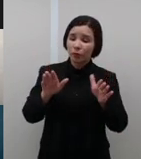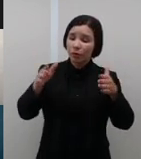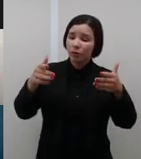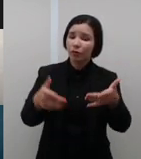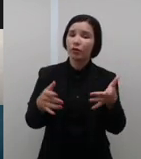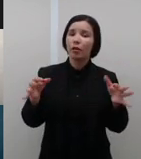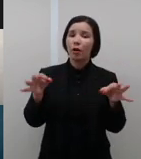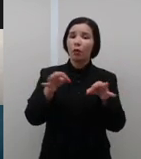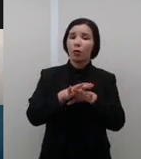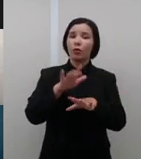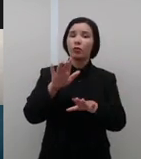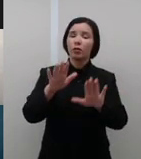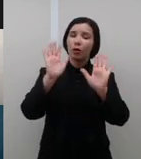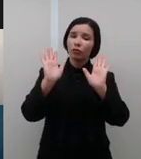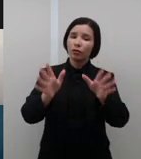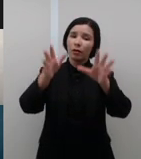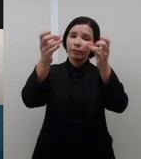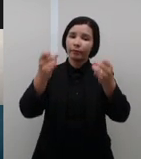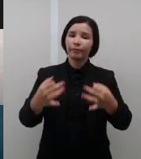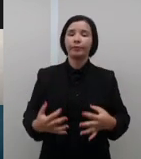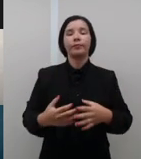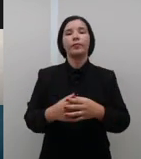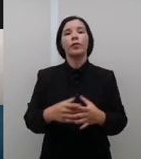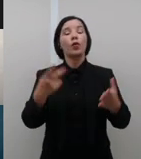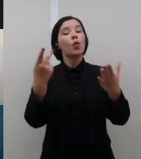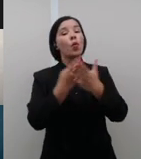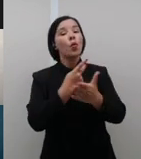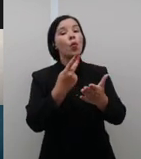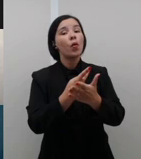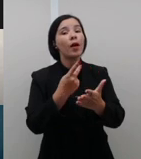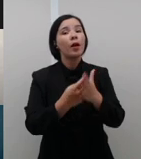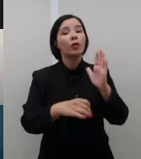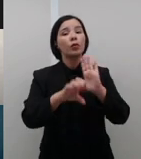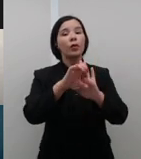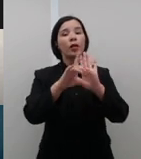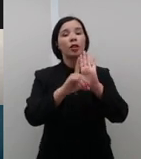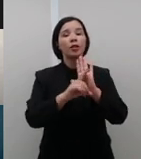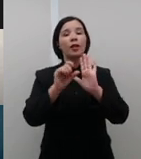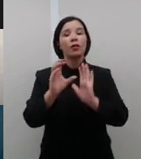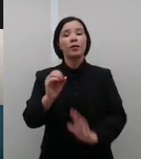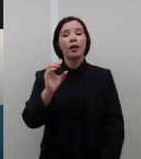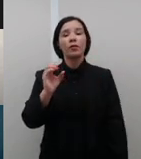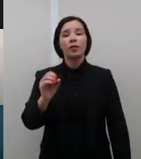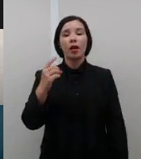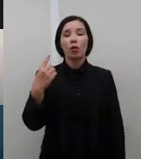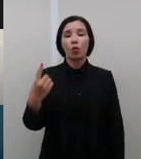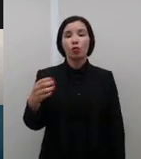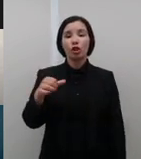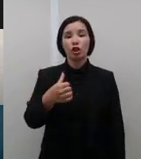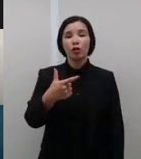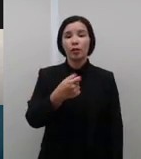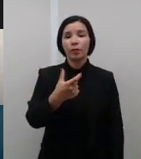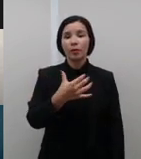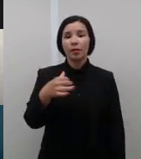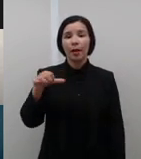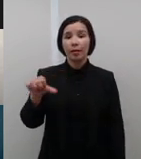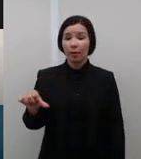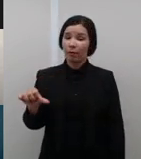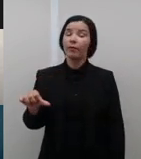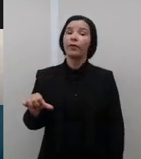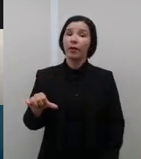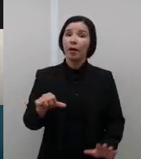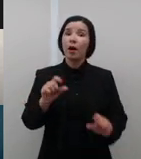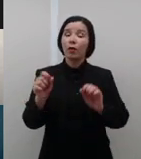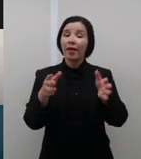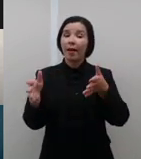já explicitada. A ilegalidade do edital de alteração 001/2019, ao tratar acerca da data limite para